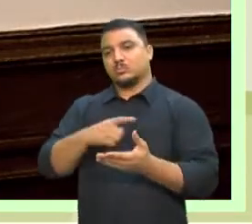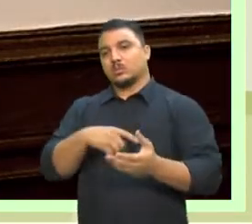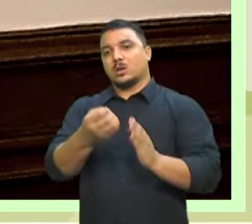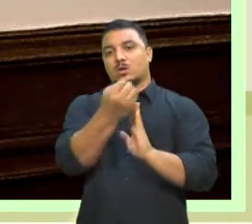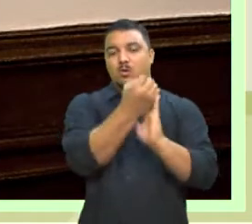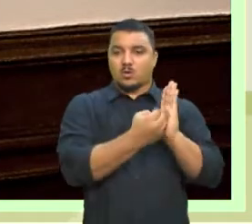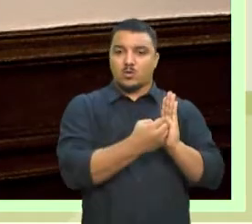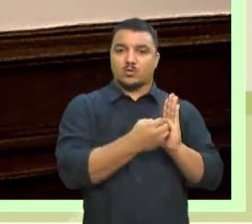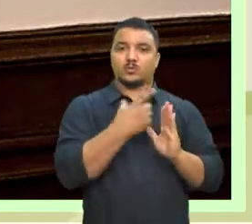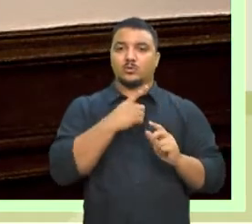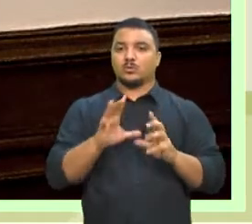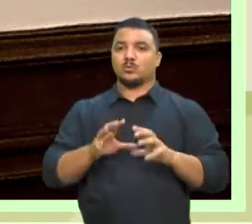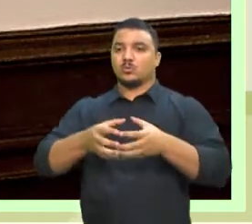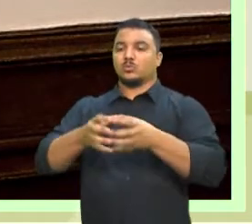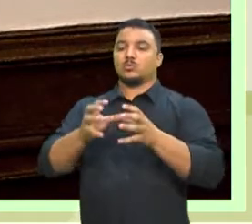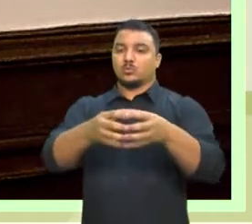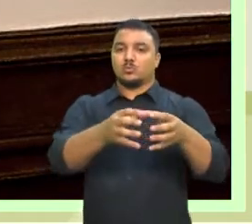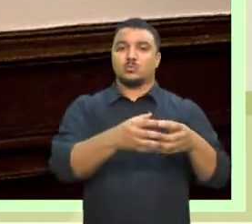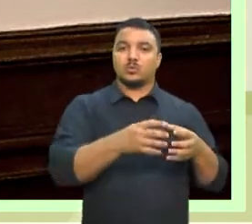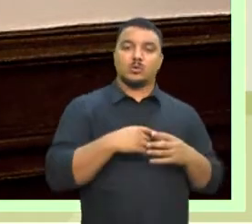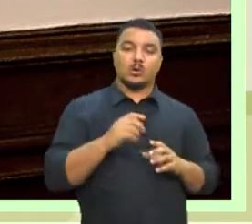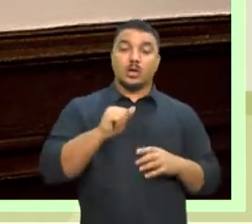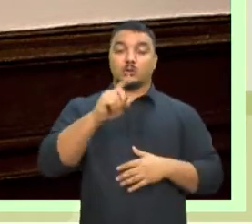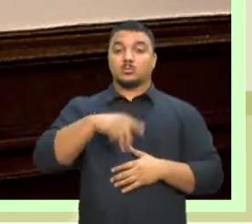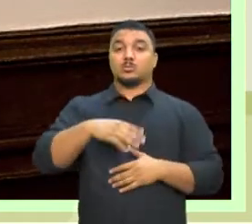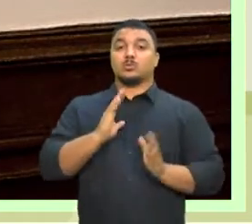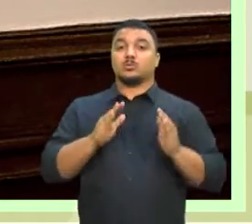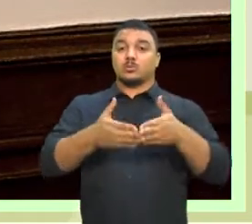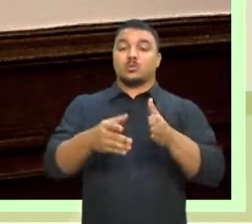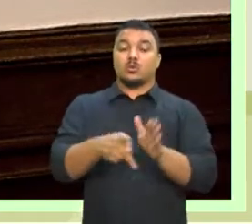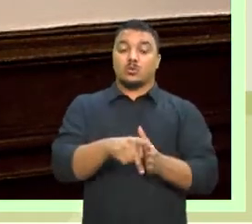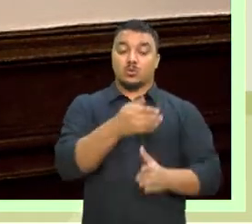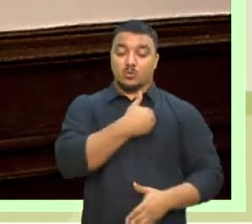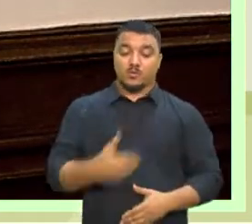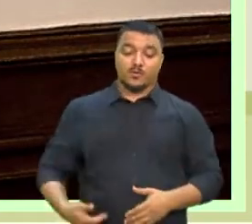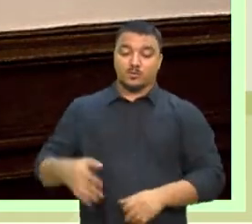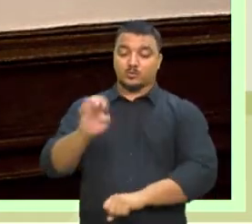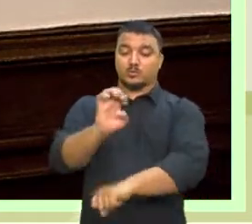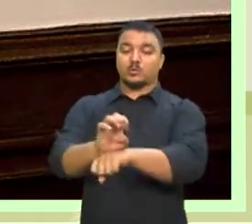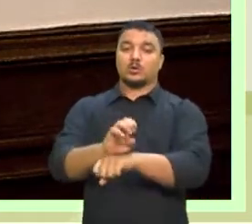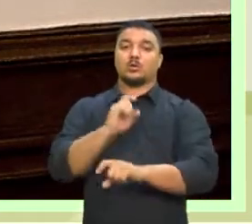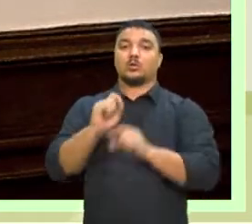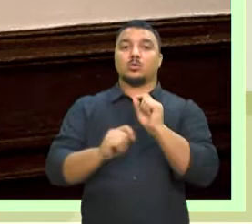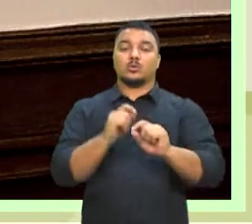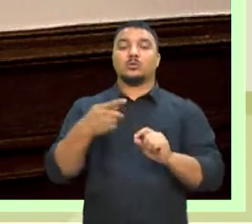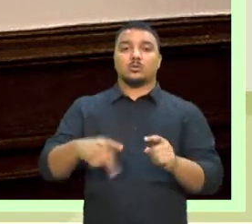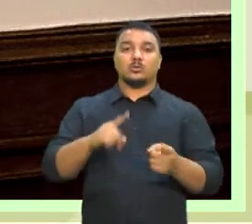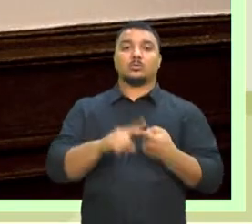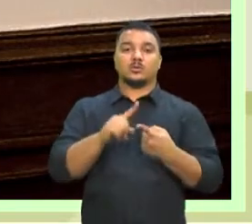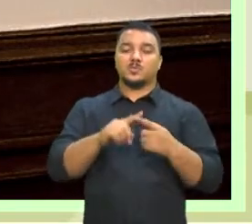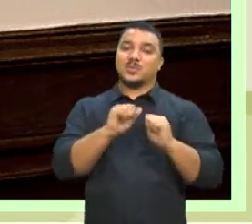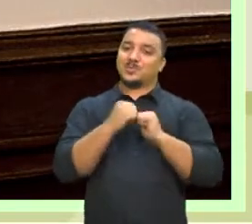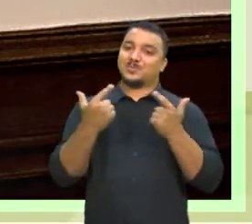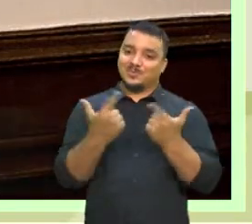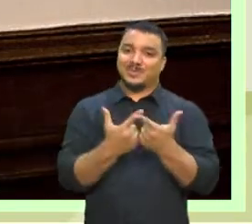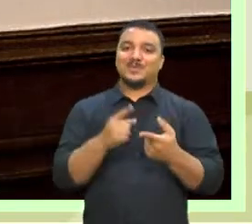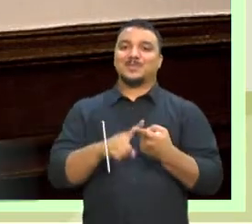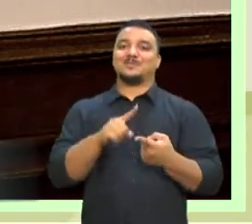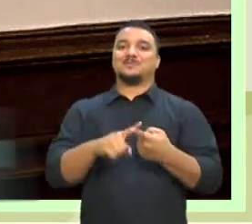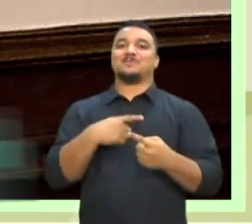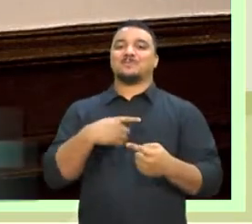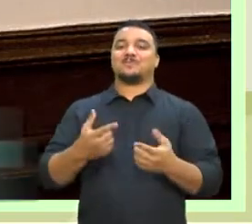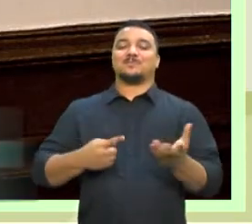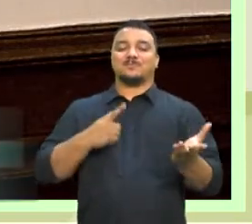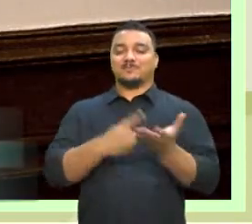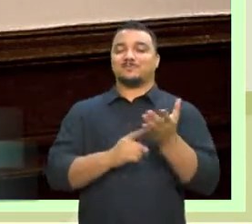várias repartições da administração direta e indireta do governo do Estado. Para a Assembleia, contamos com a parceria da Assembleia Legislativa